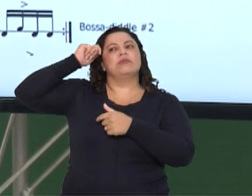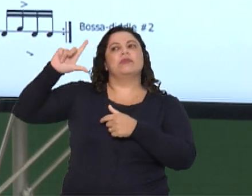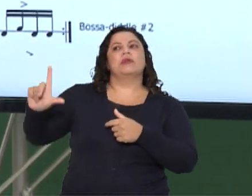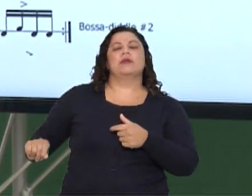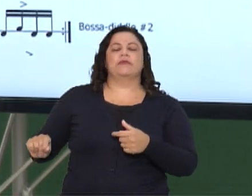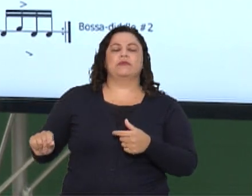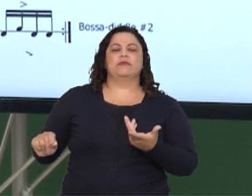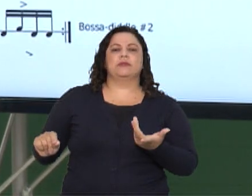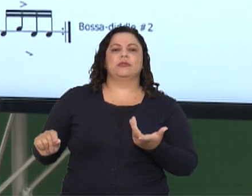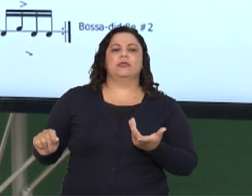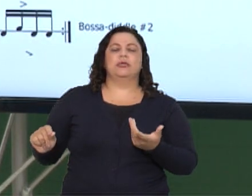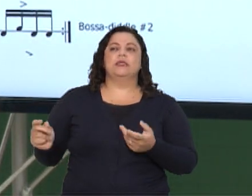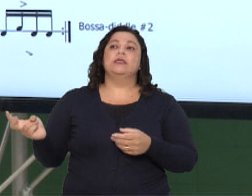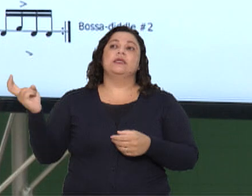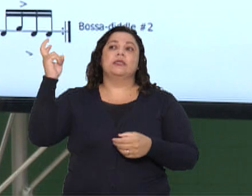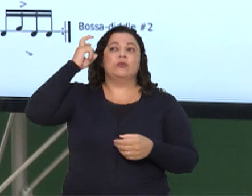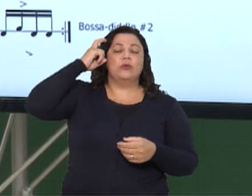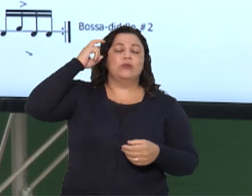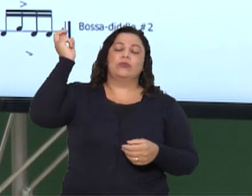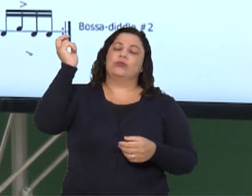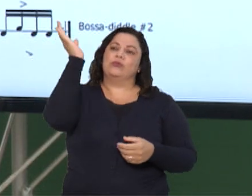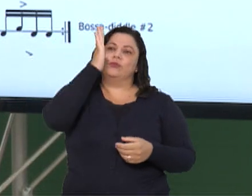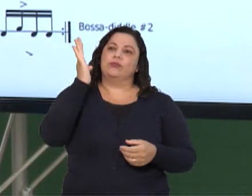cultura brasileira. Então fica